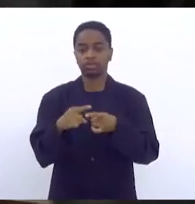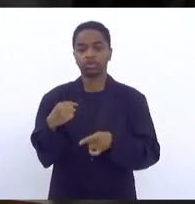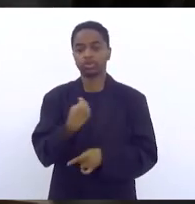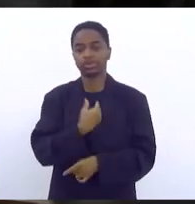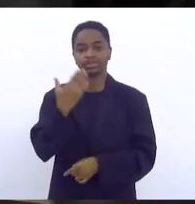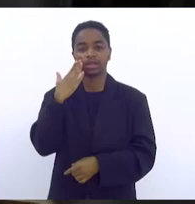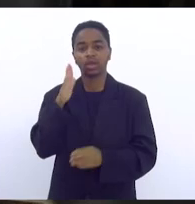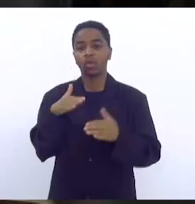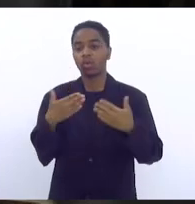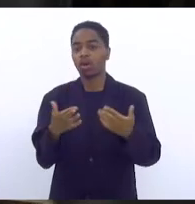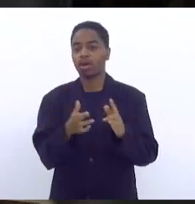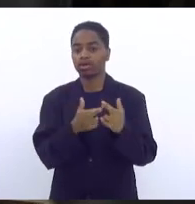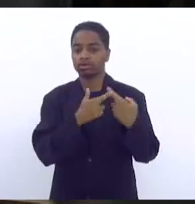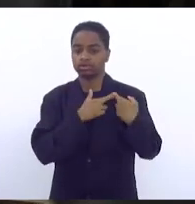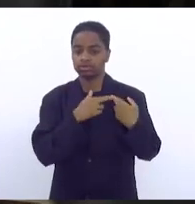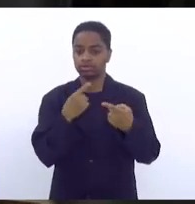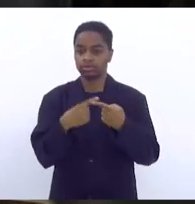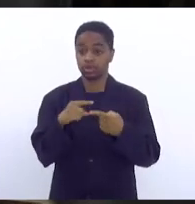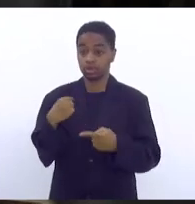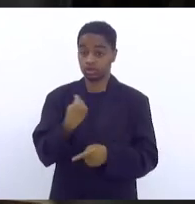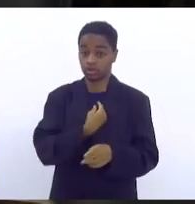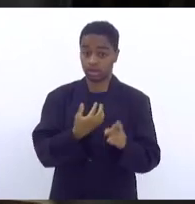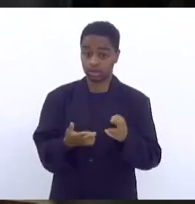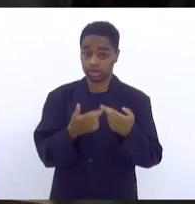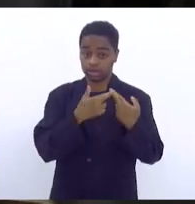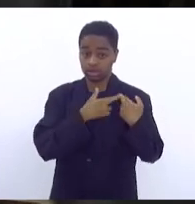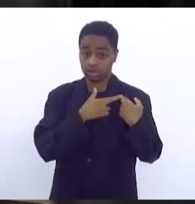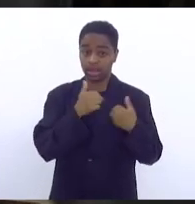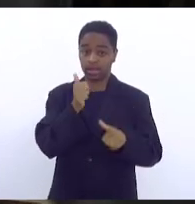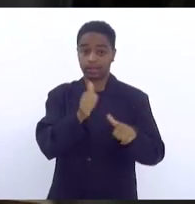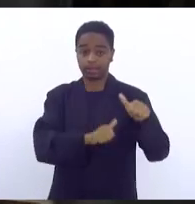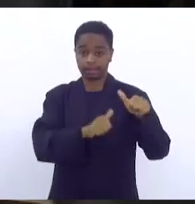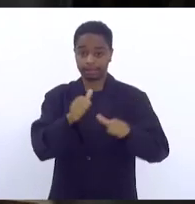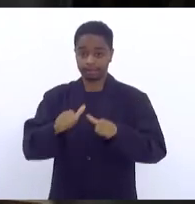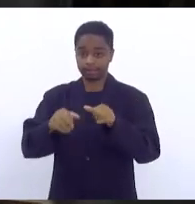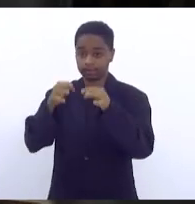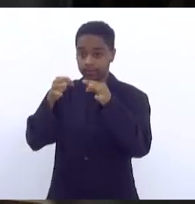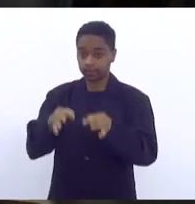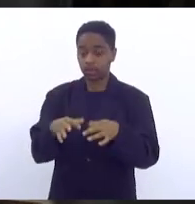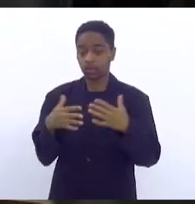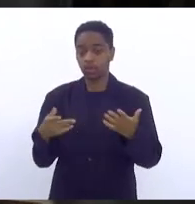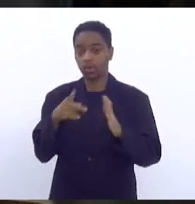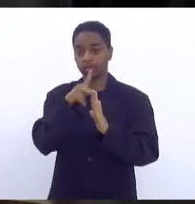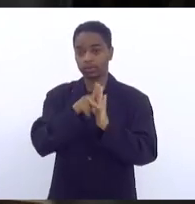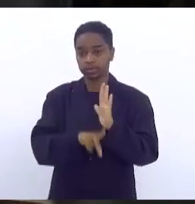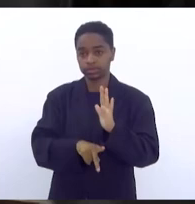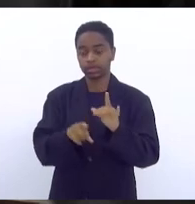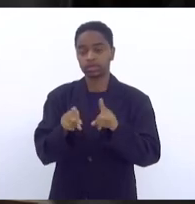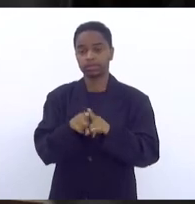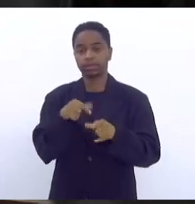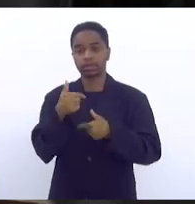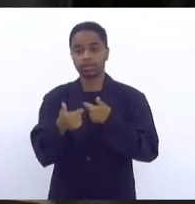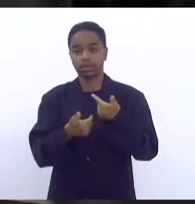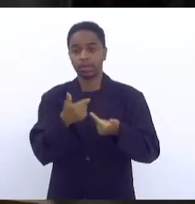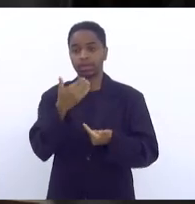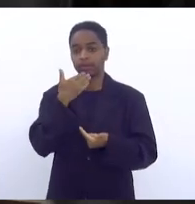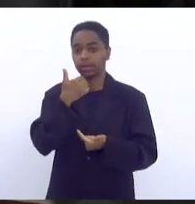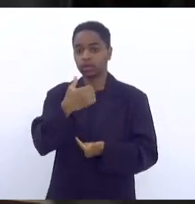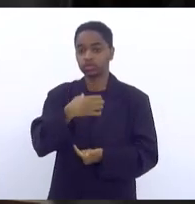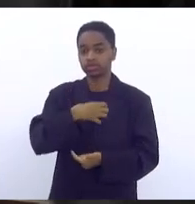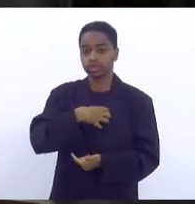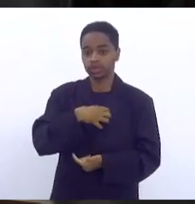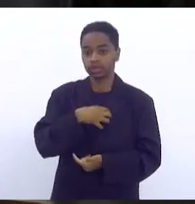nossa responsabilidade a nossa responsabilidade é de analisar corretamente os projetos de de trabalhar melhor forma